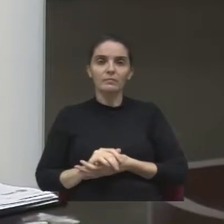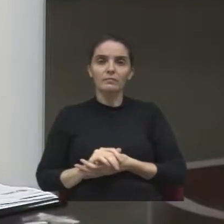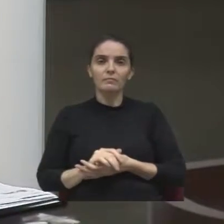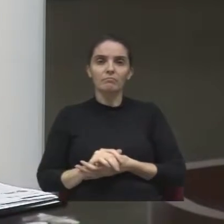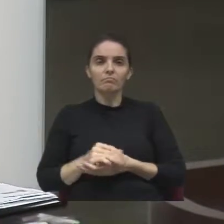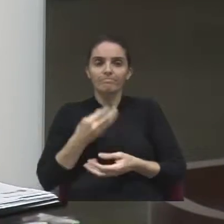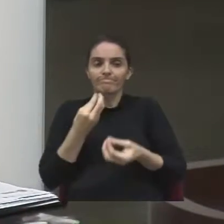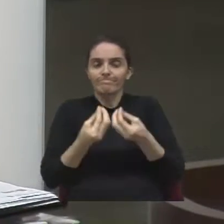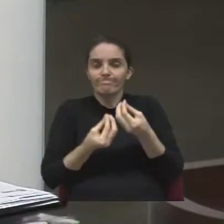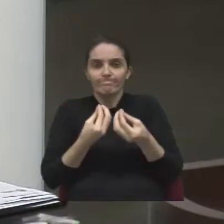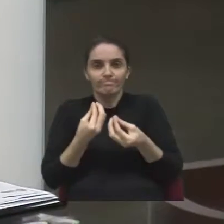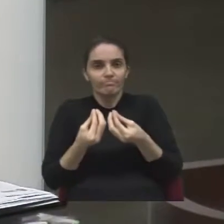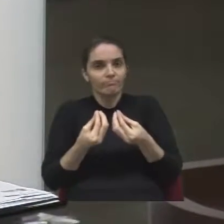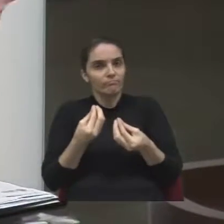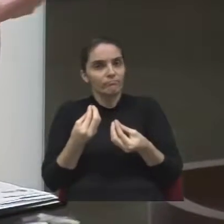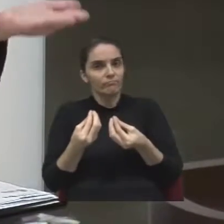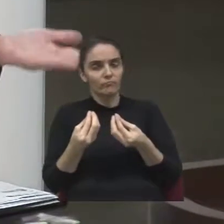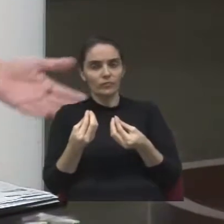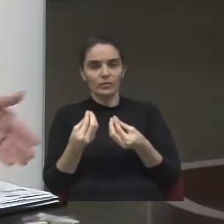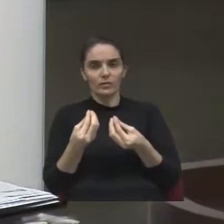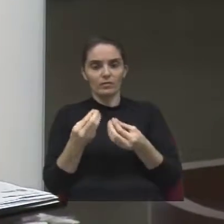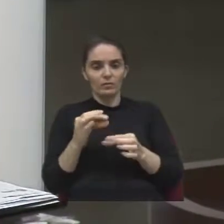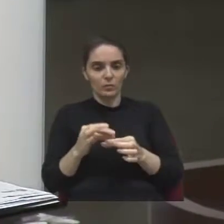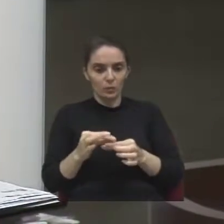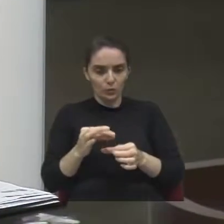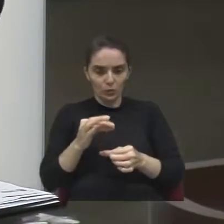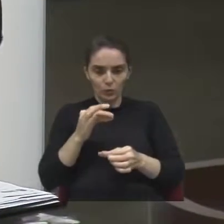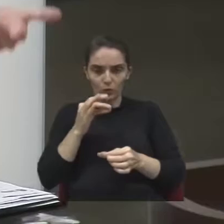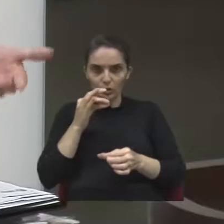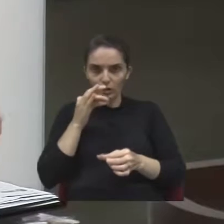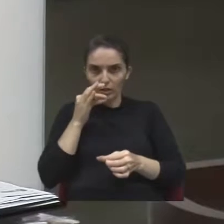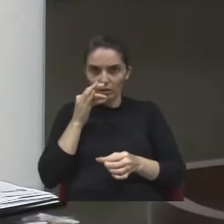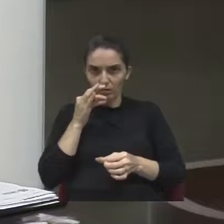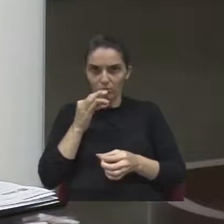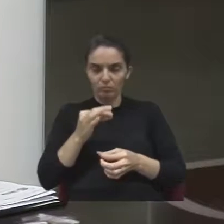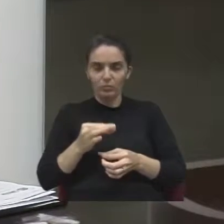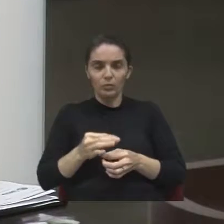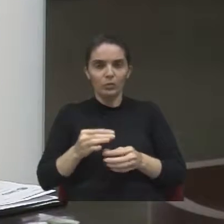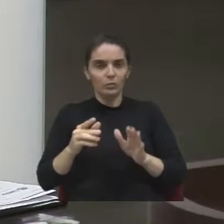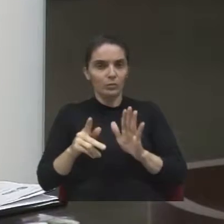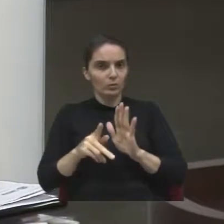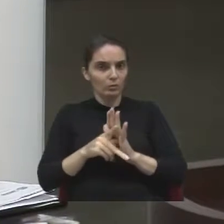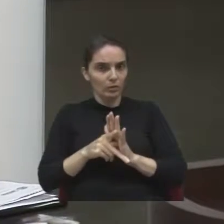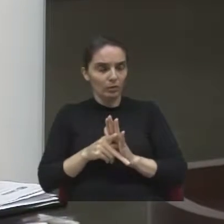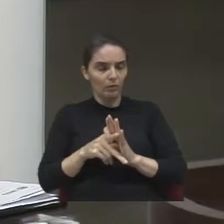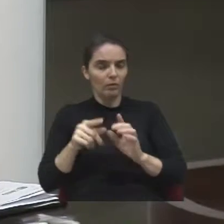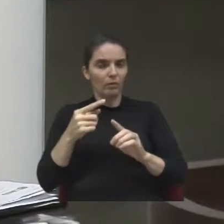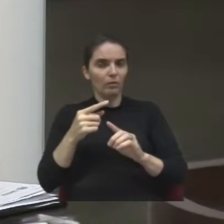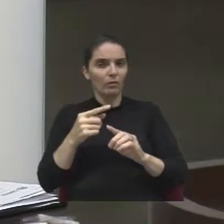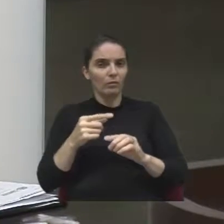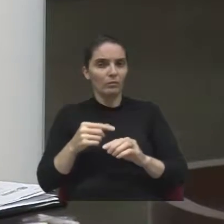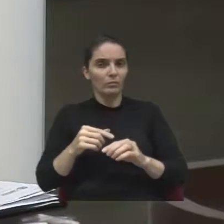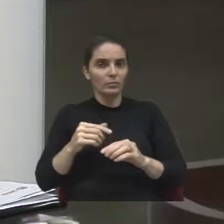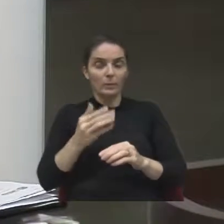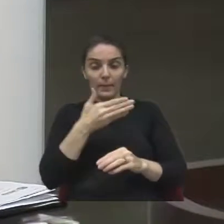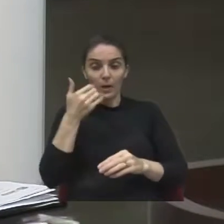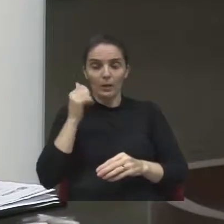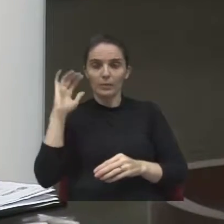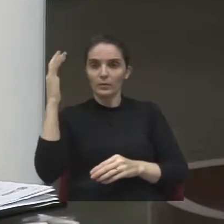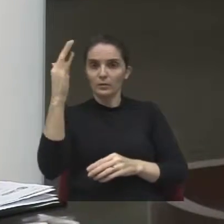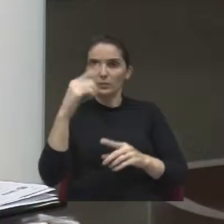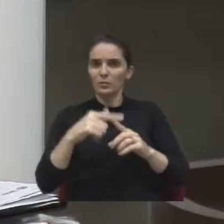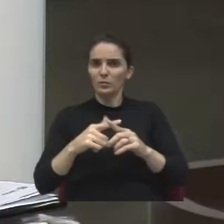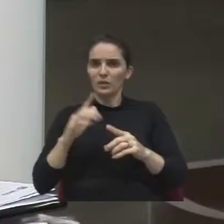ter o canudo biodegradável, que fica mais caro, mas cabe, eu acho, que a cada um